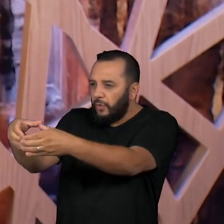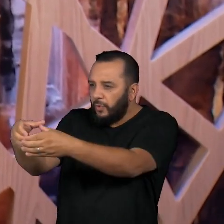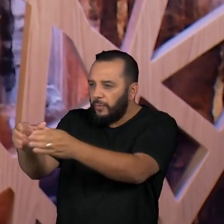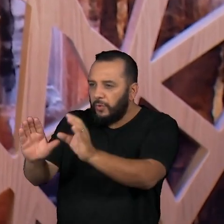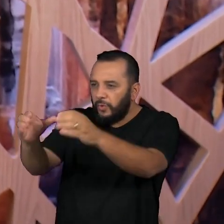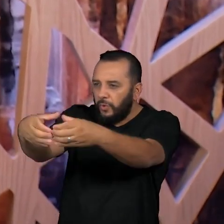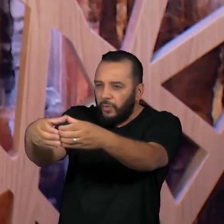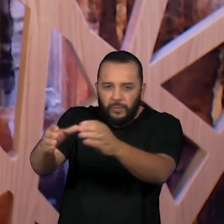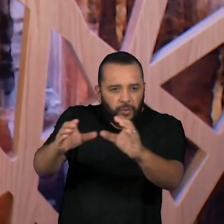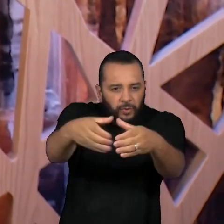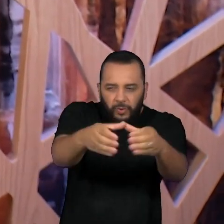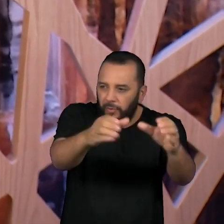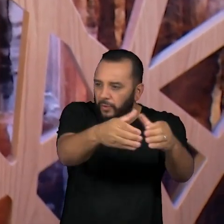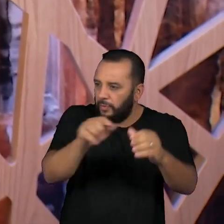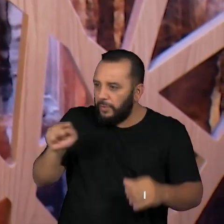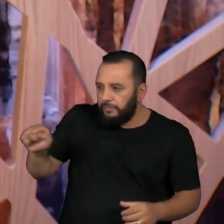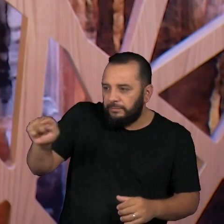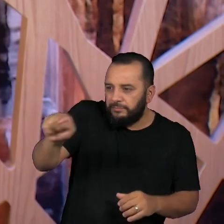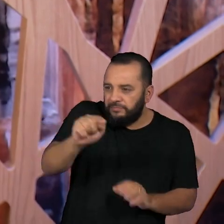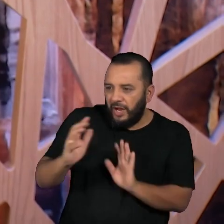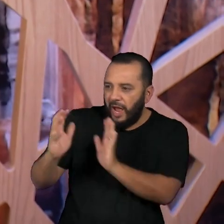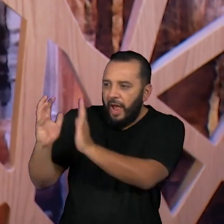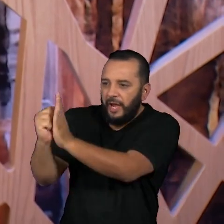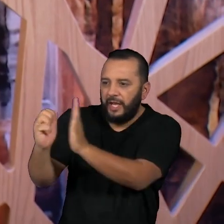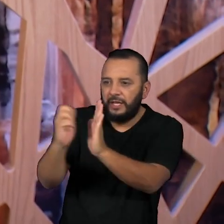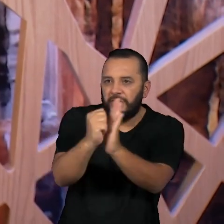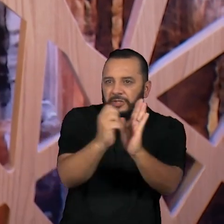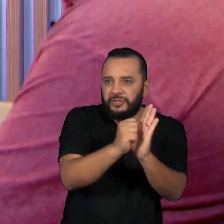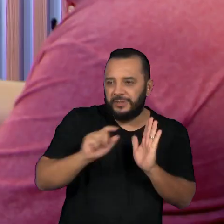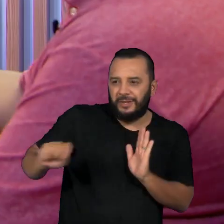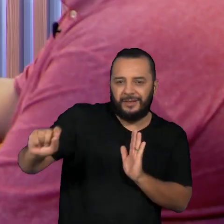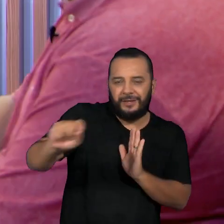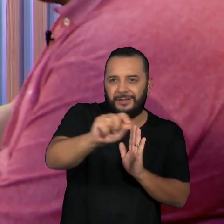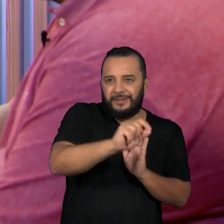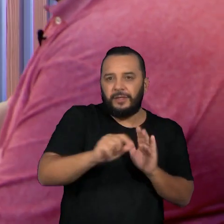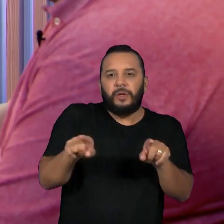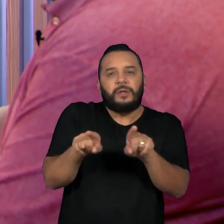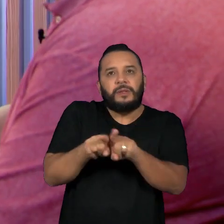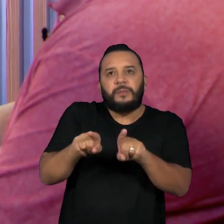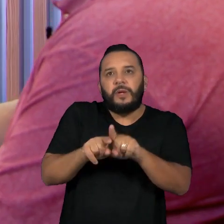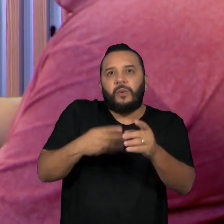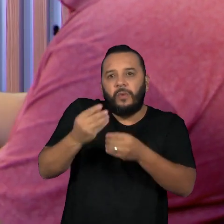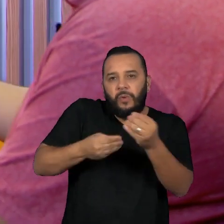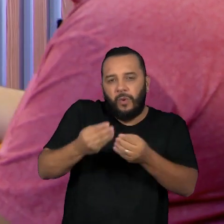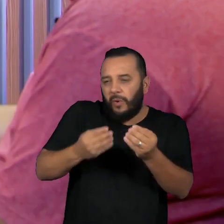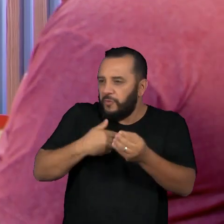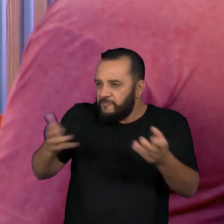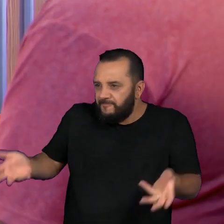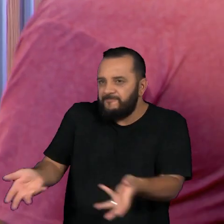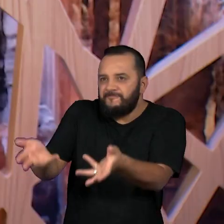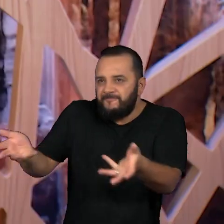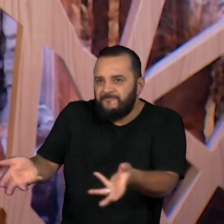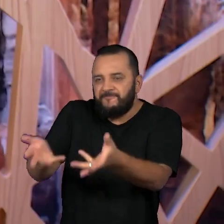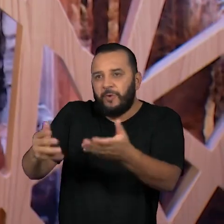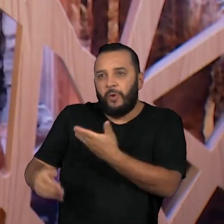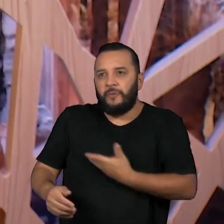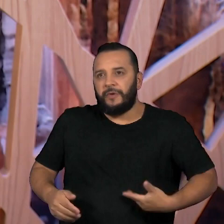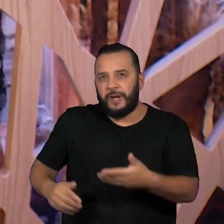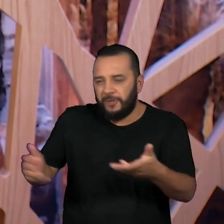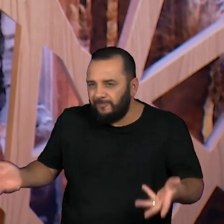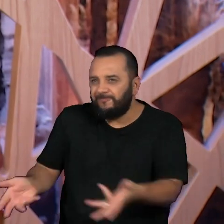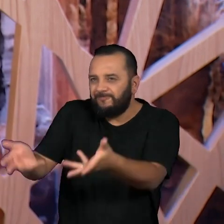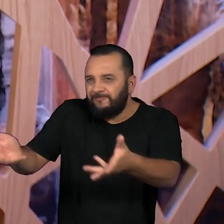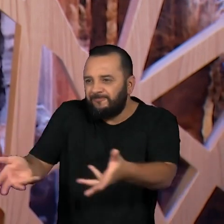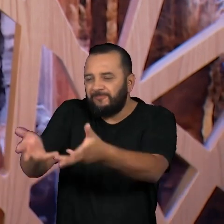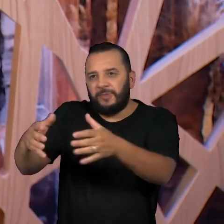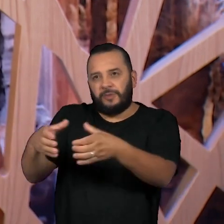o processo de contribuição das políticas públicas no fomento desses coletivos. Então, dos estudos